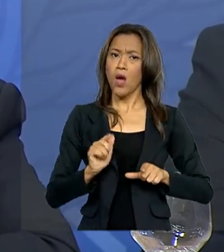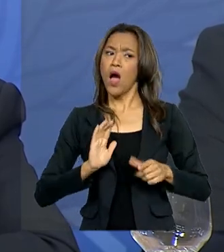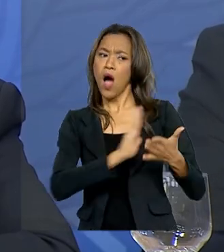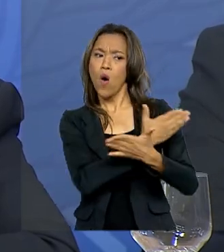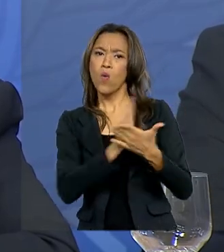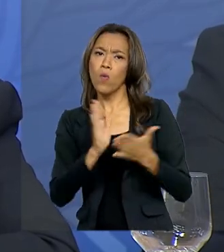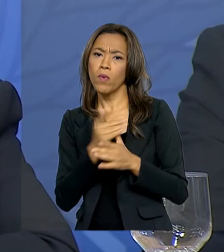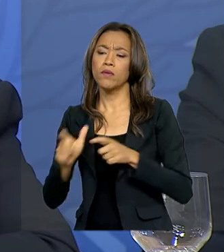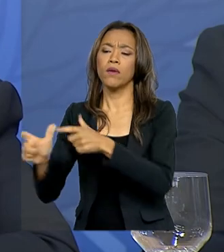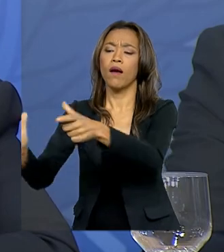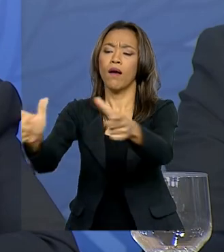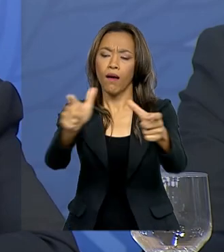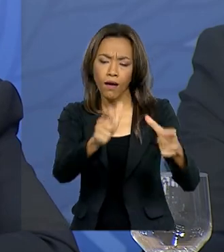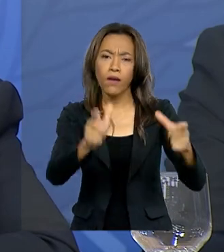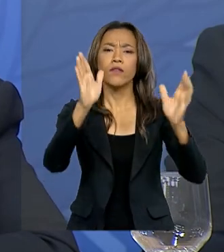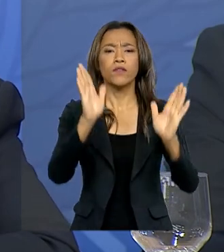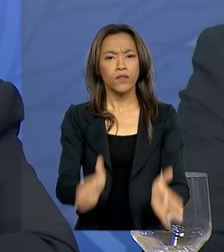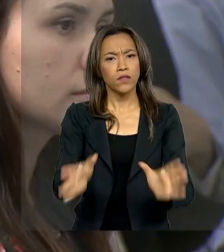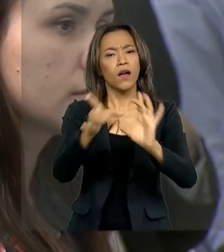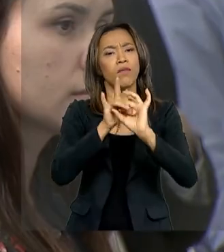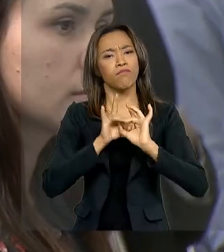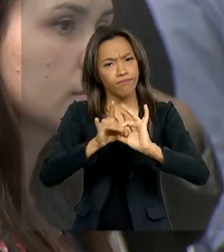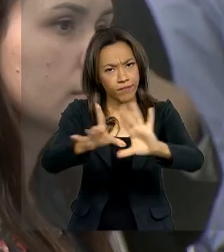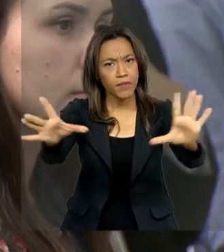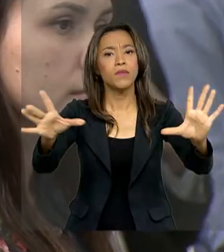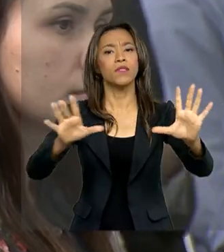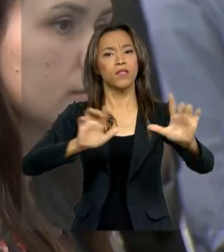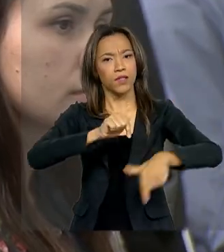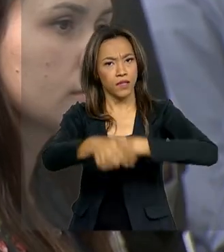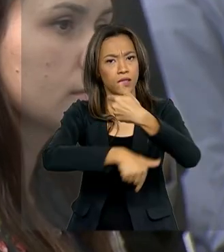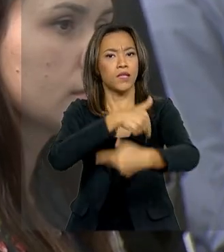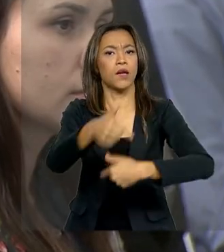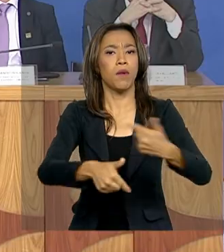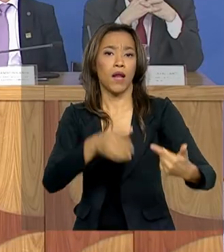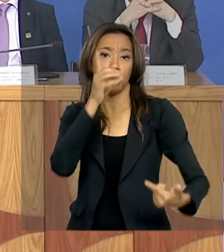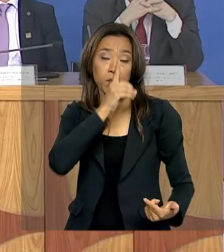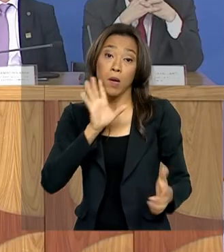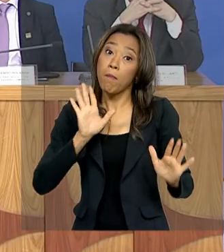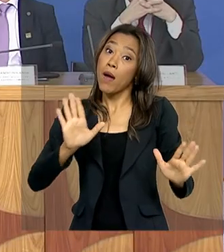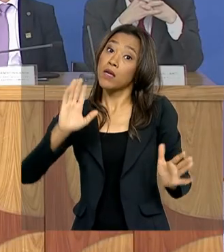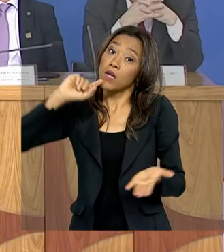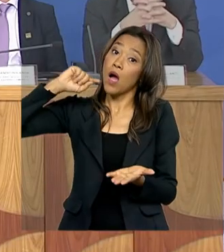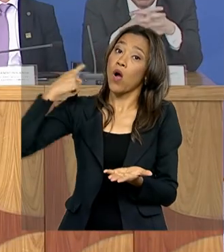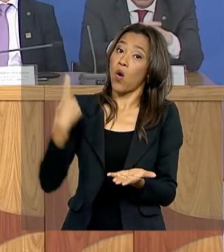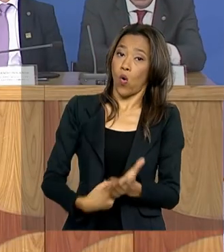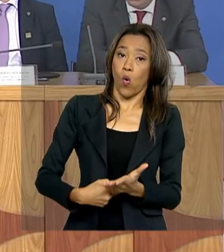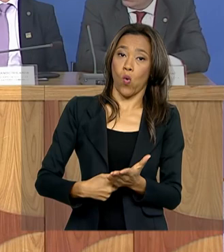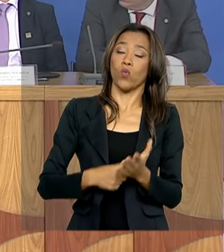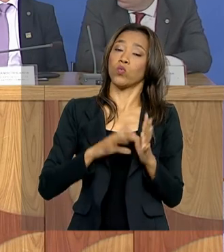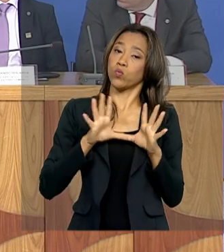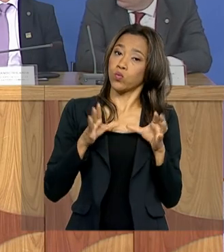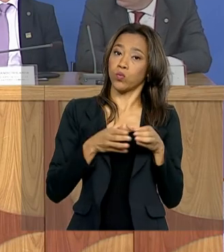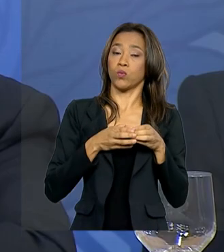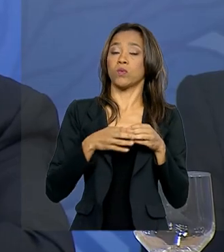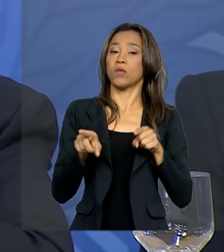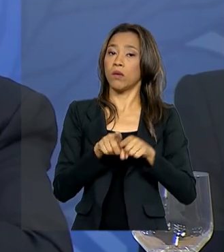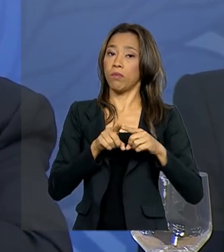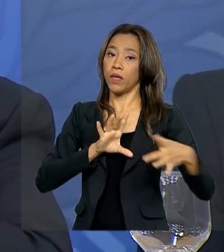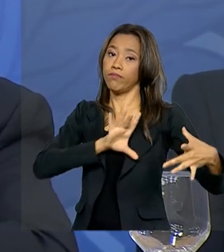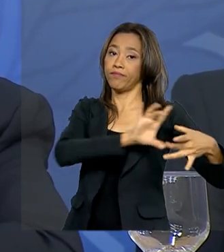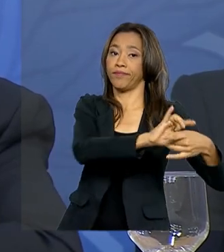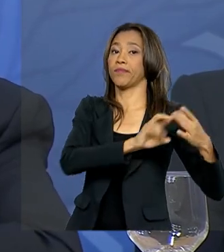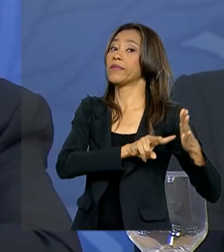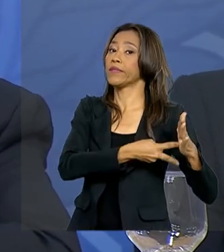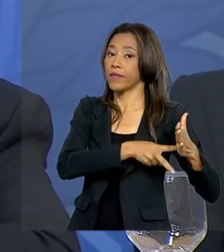autorizados a exercer atividades nesses dias, mas apenas quando há convenção coletiva e acordo com sindicatos, o que,